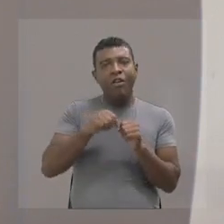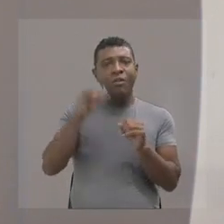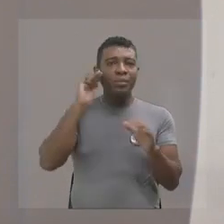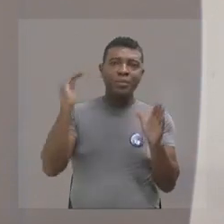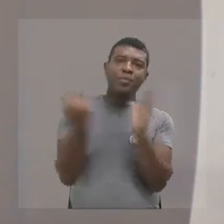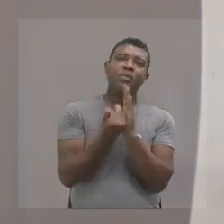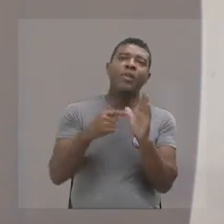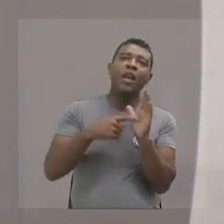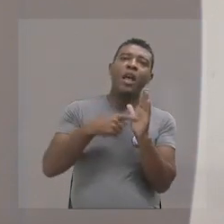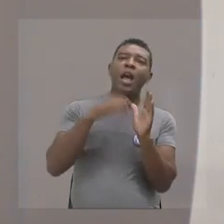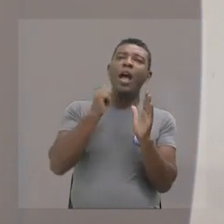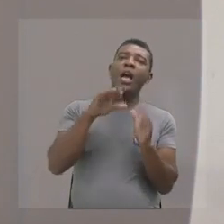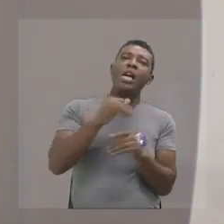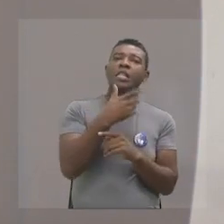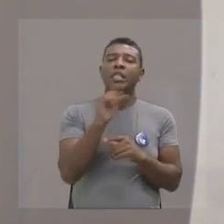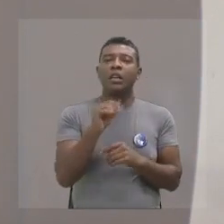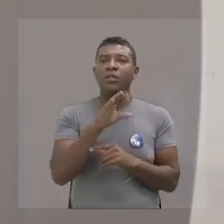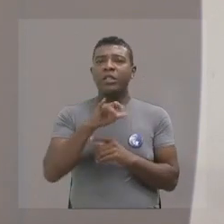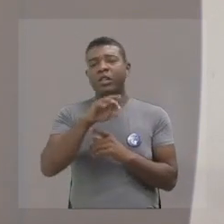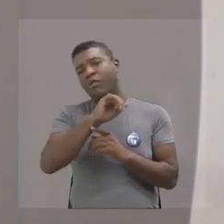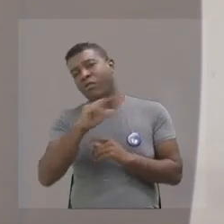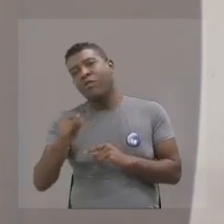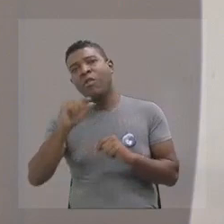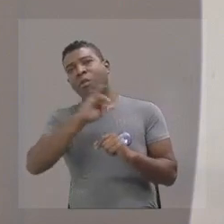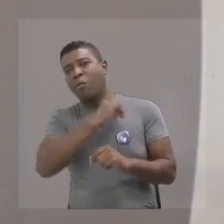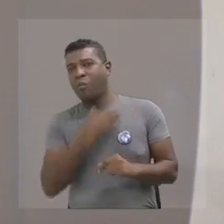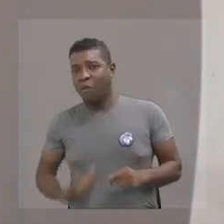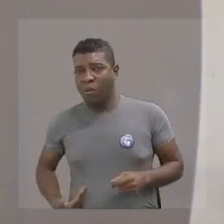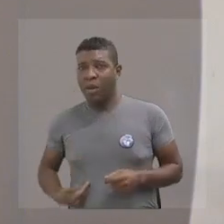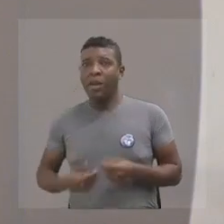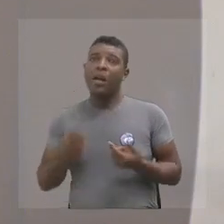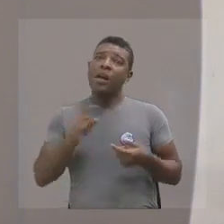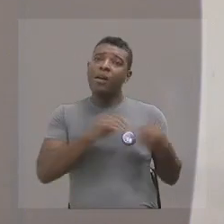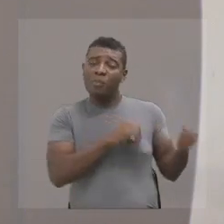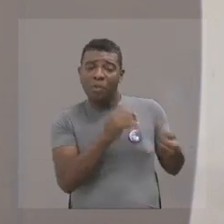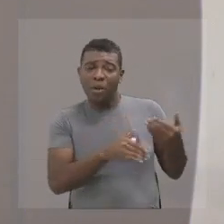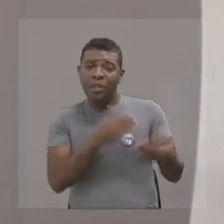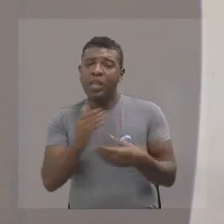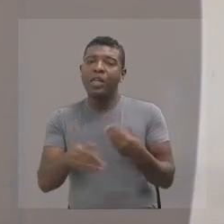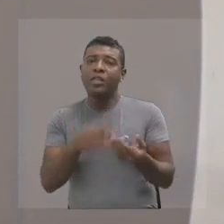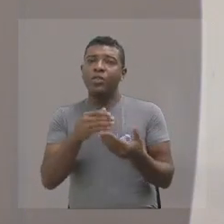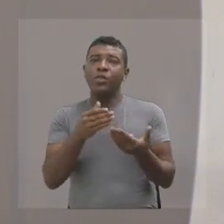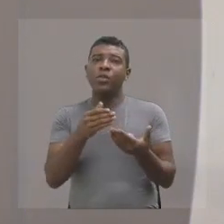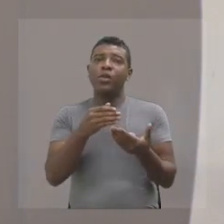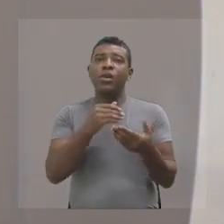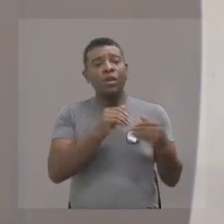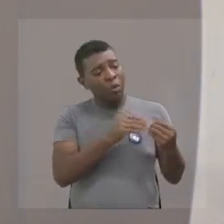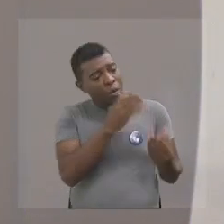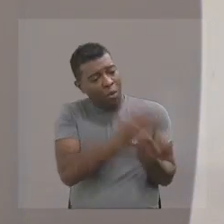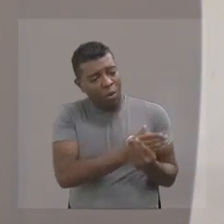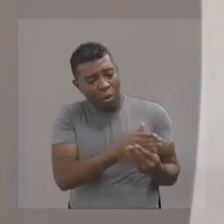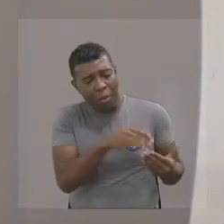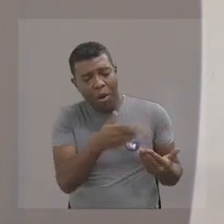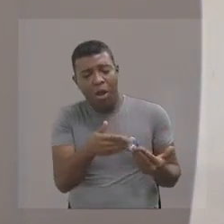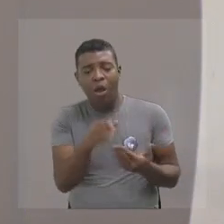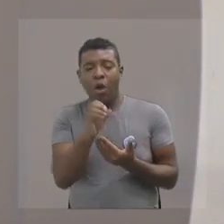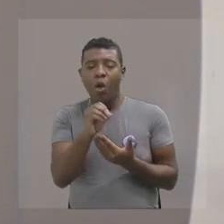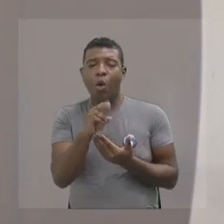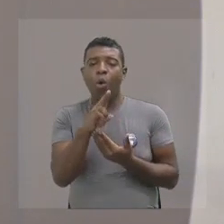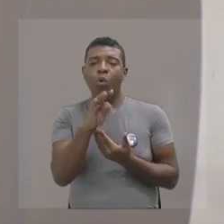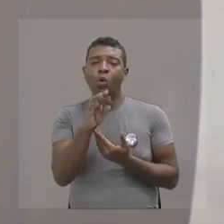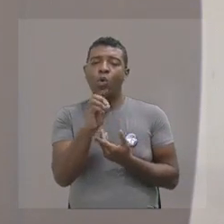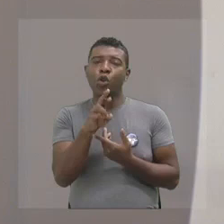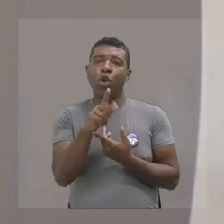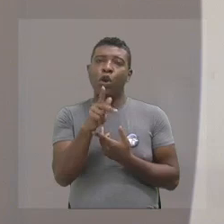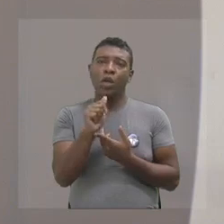exigências para o processo de autógrafo que também nós entendemos é que não são cabíveis no processo de outono e nós não estamos discutindo